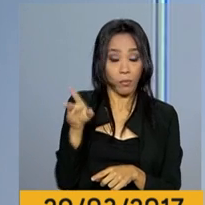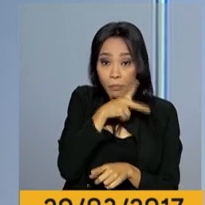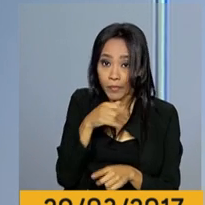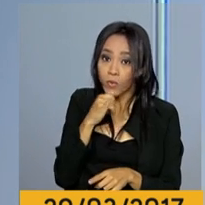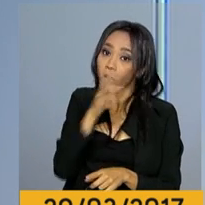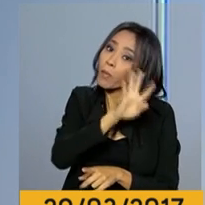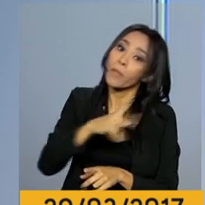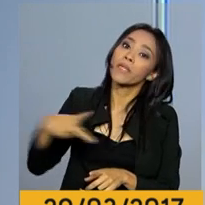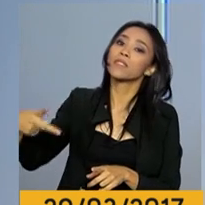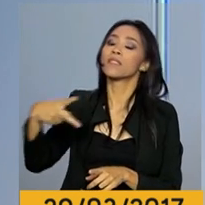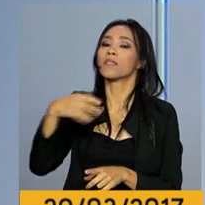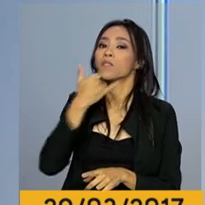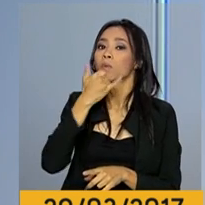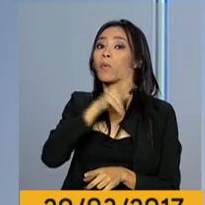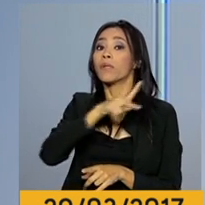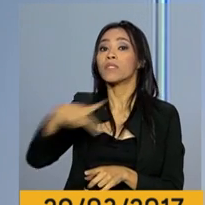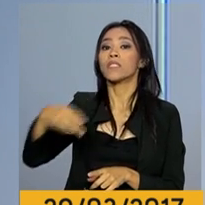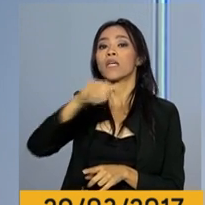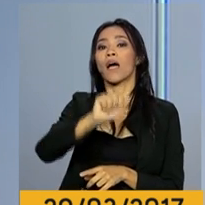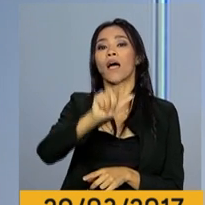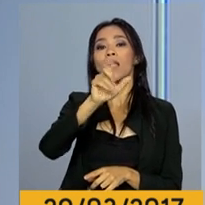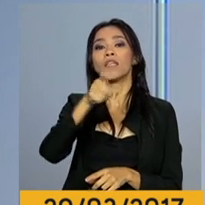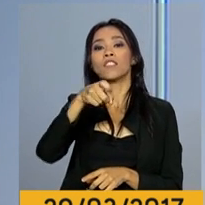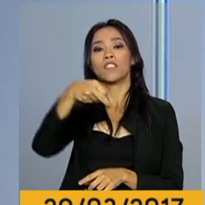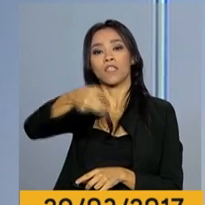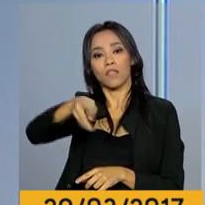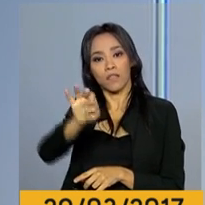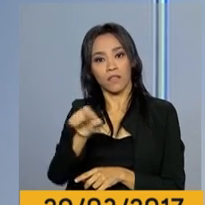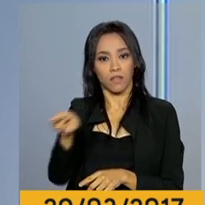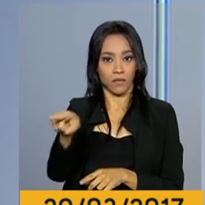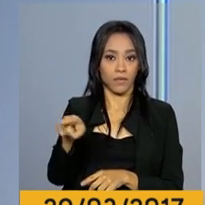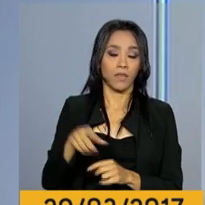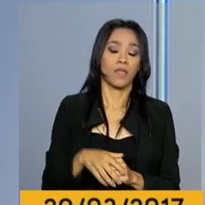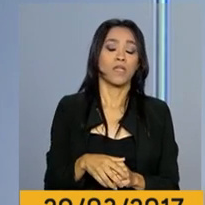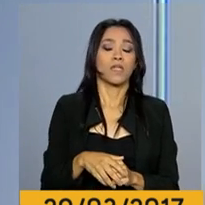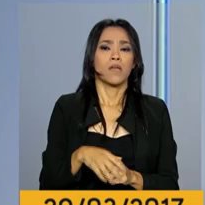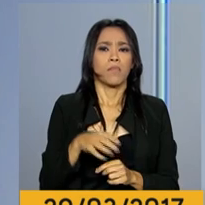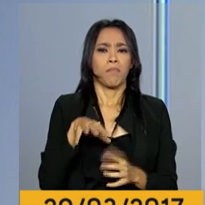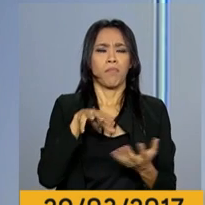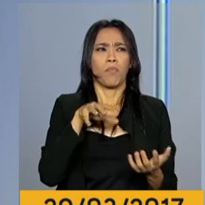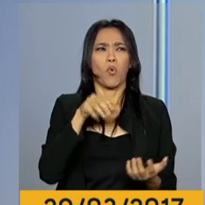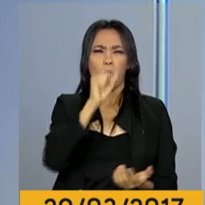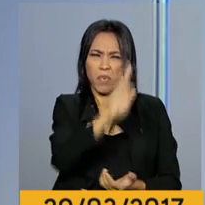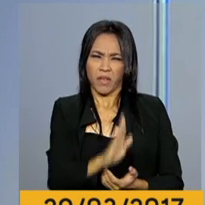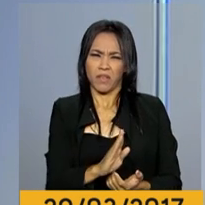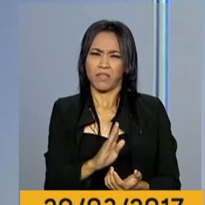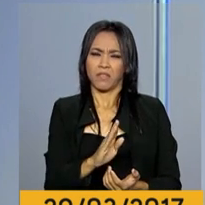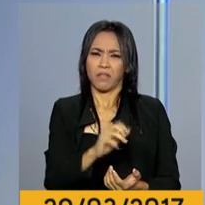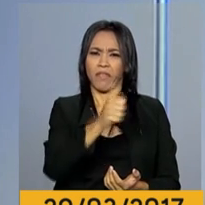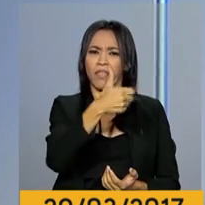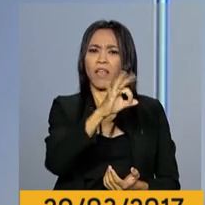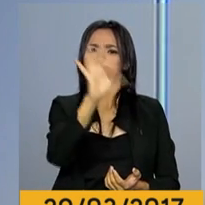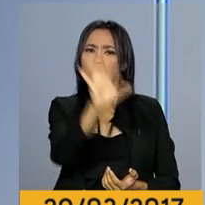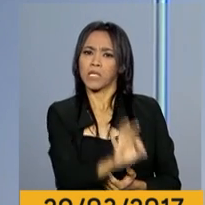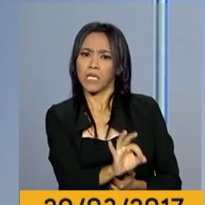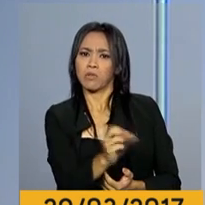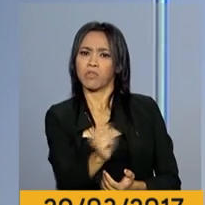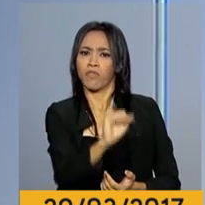apanhamos o país com mais de 10 por cento e hoje o